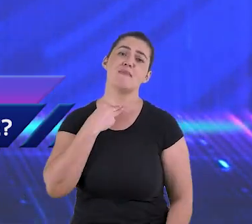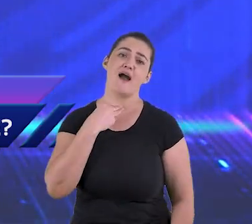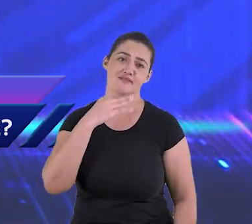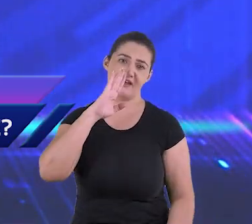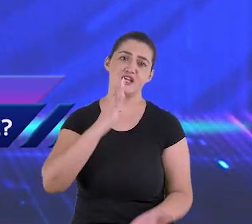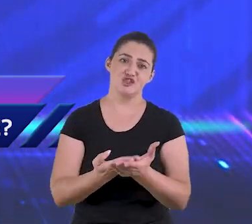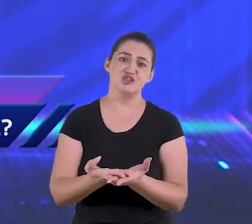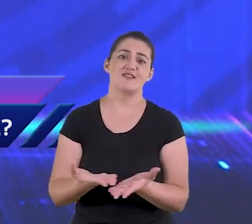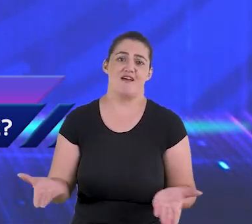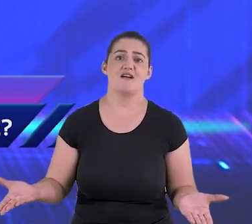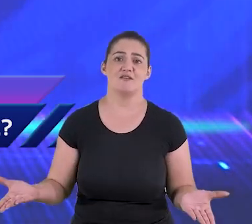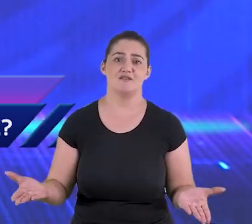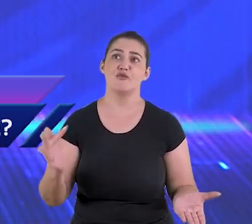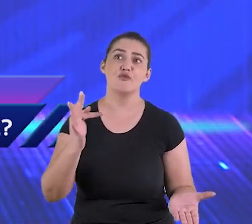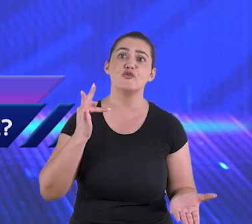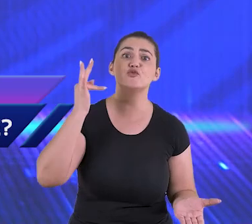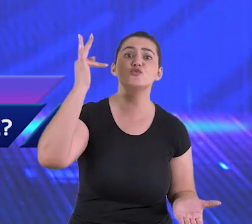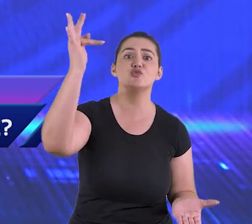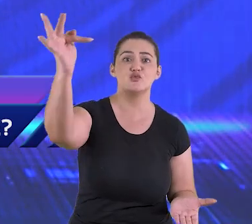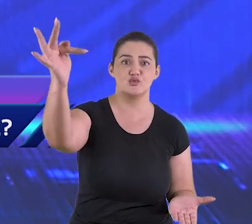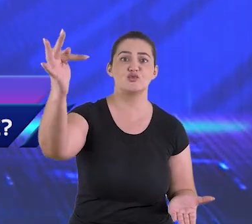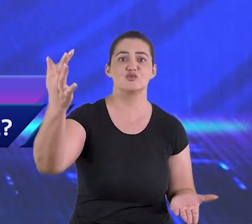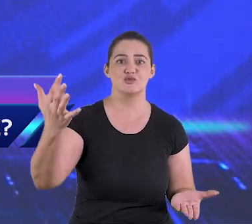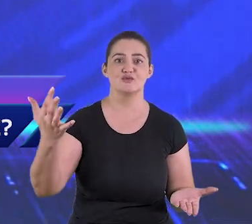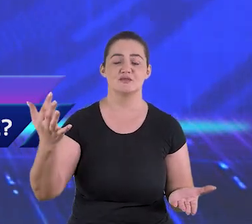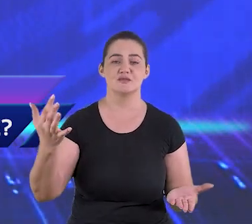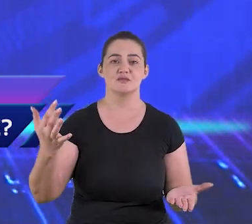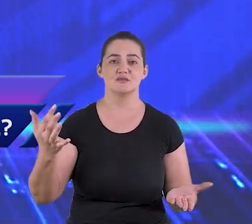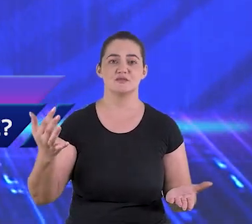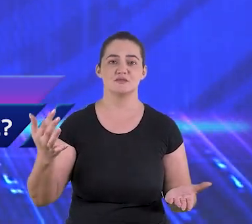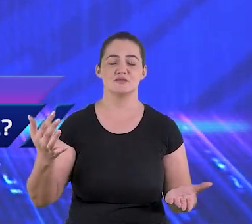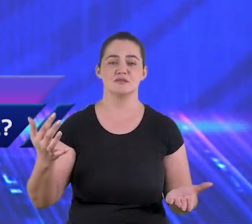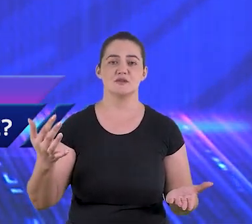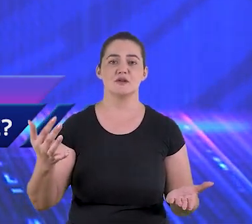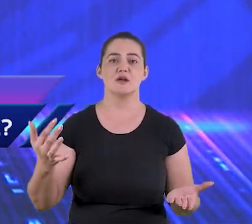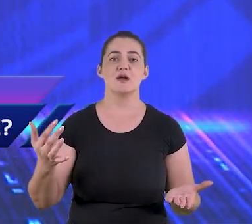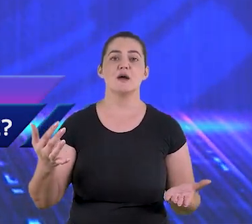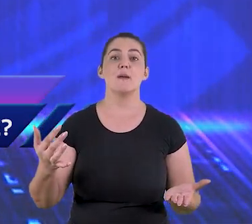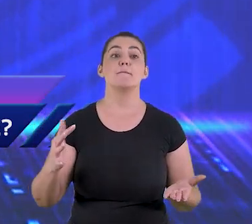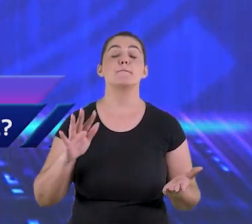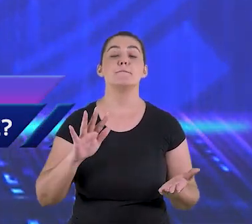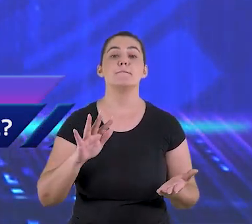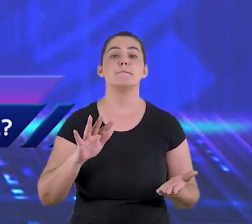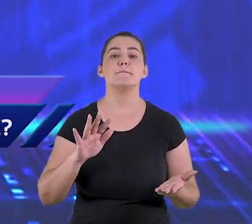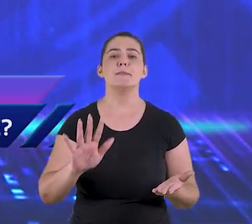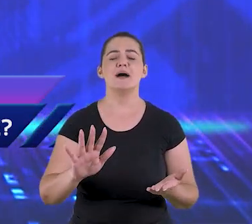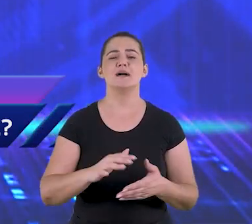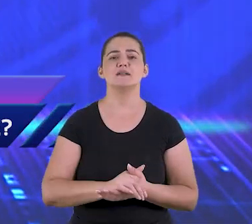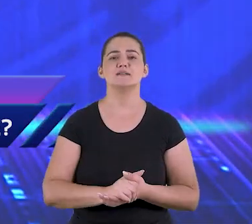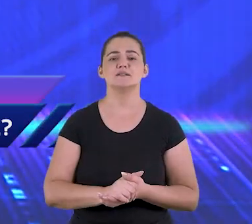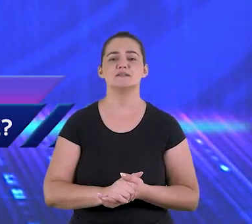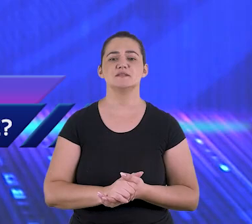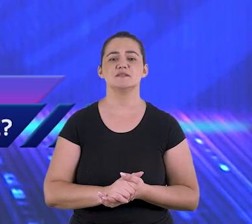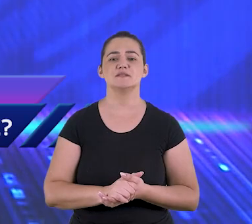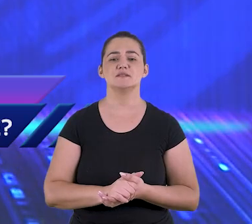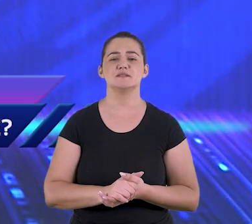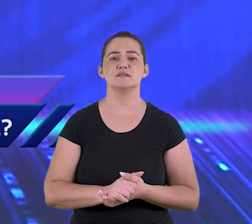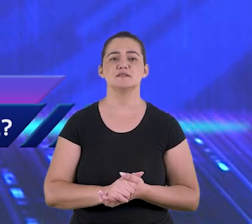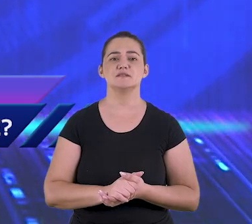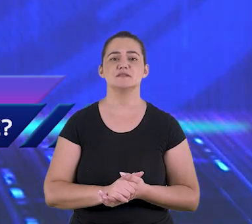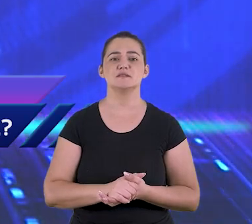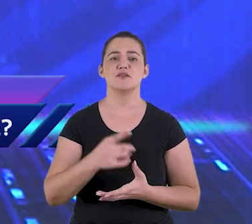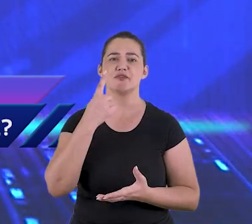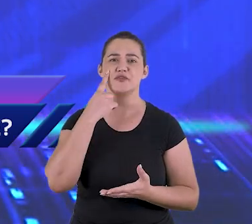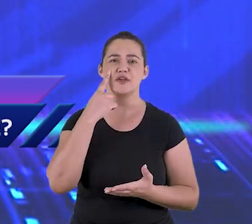solução da morte é a ressurreição. Marta cria na ressurreição do último dia. E